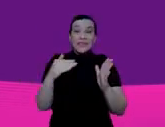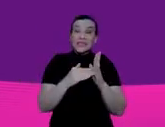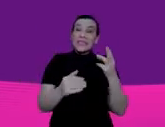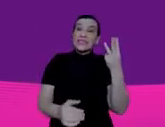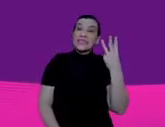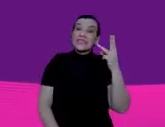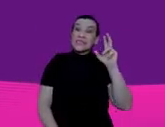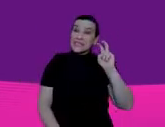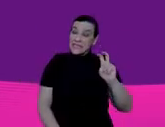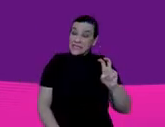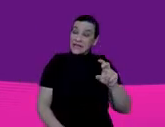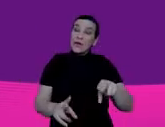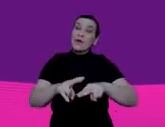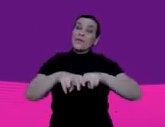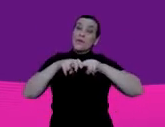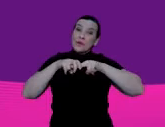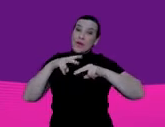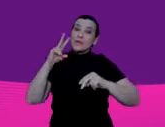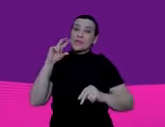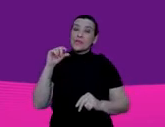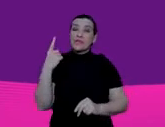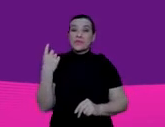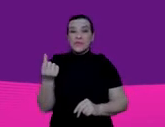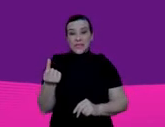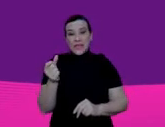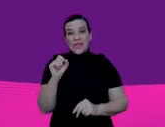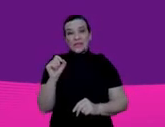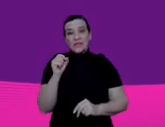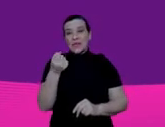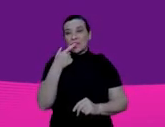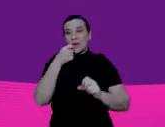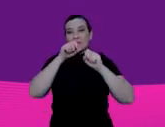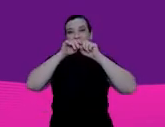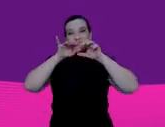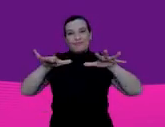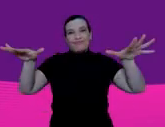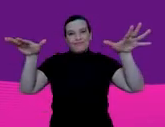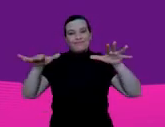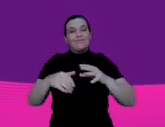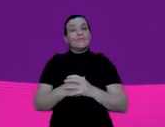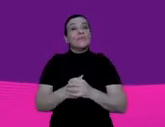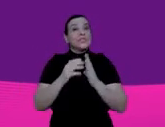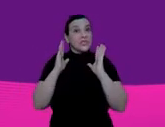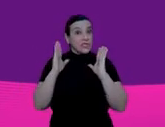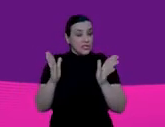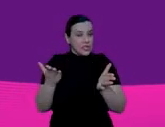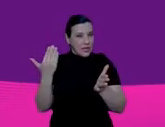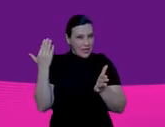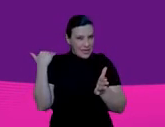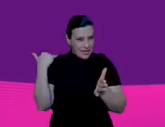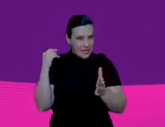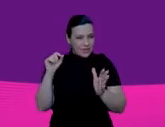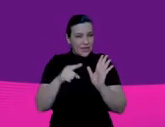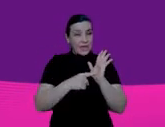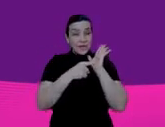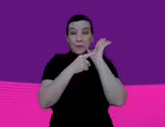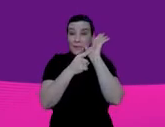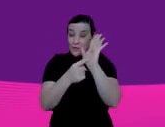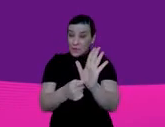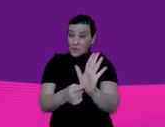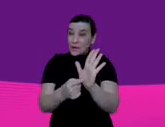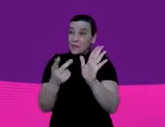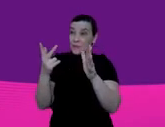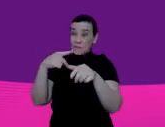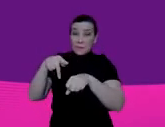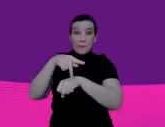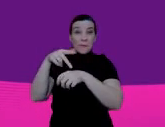em 2016 a essa epidemia do opioide. E como ele bem mostrou, esse é sim um problema conhecido nos Estados Unidos, mas será que no